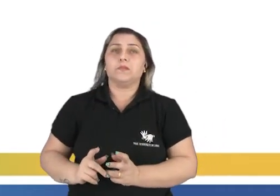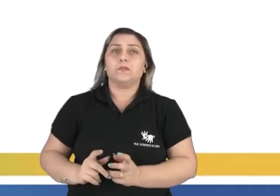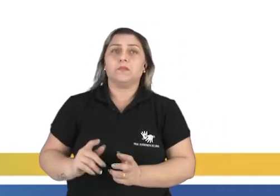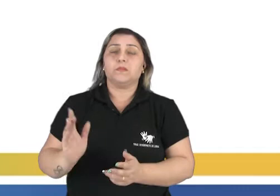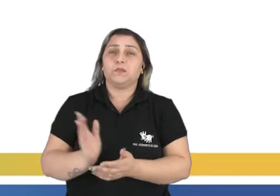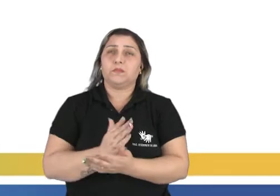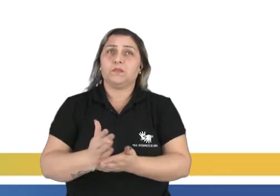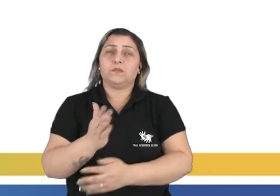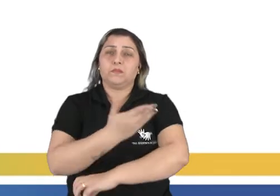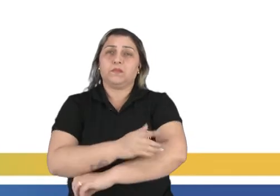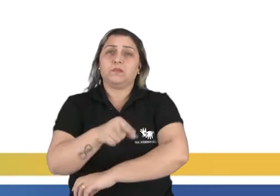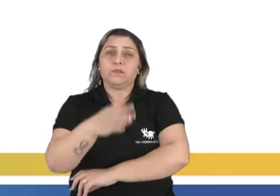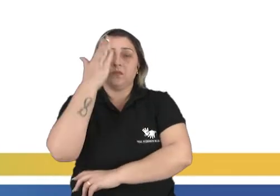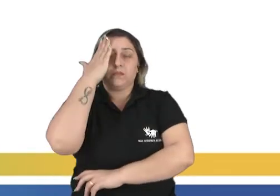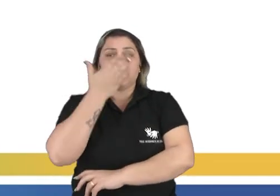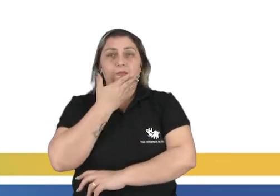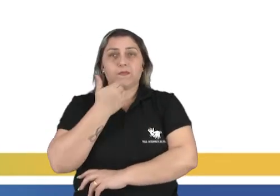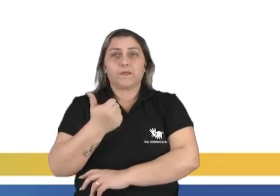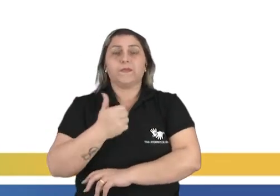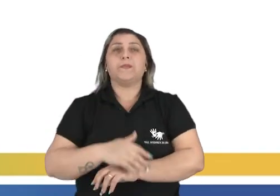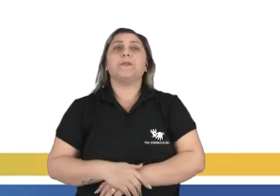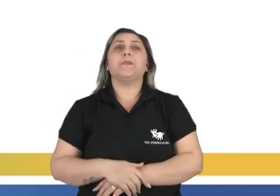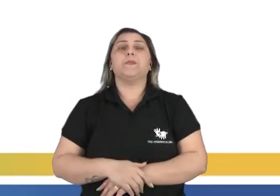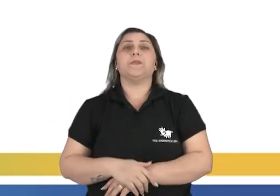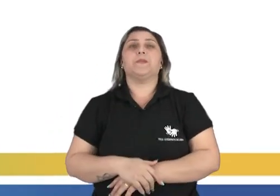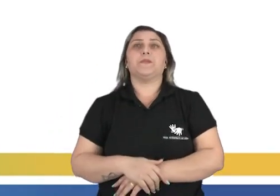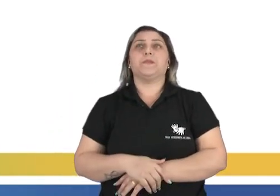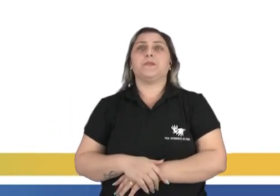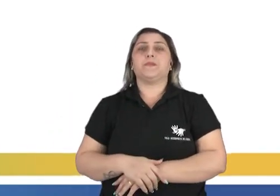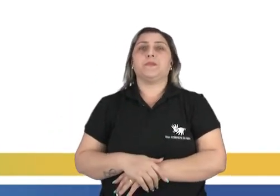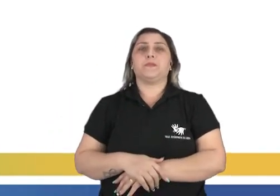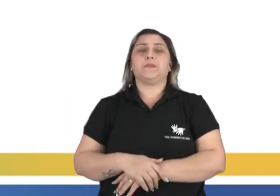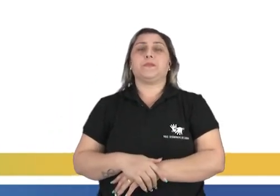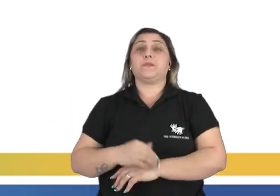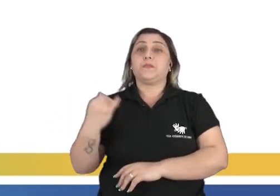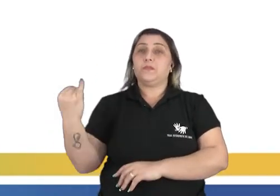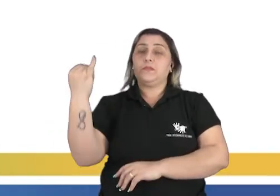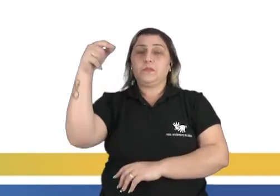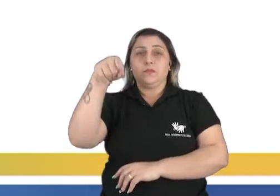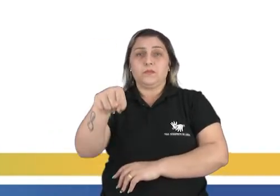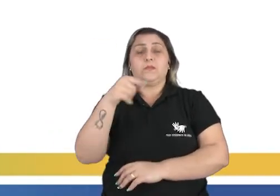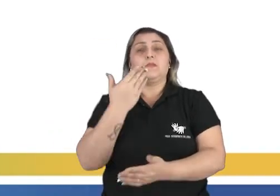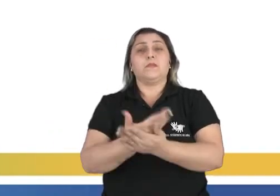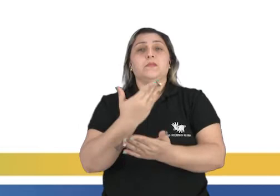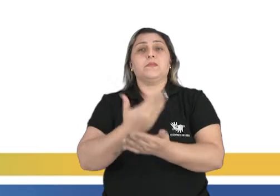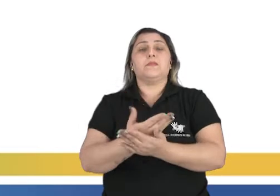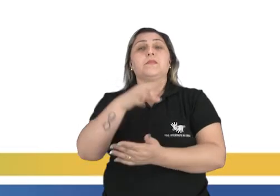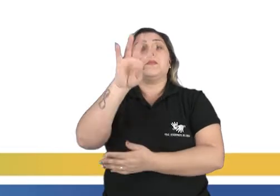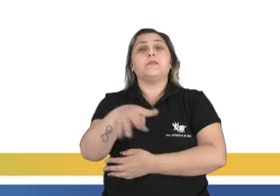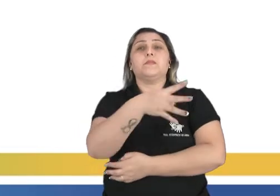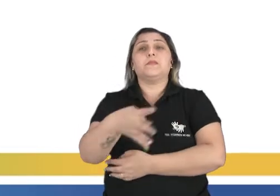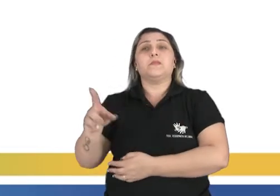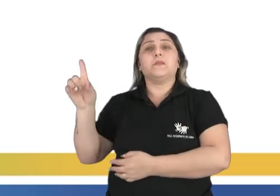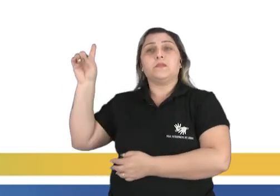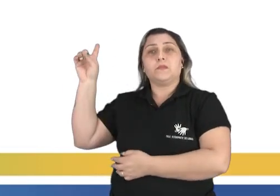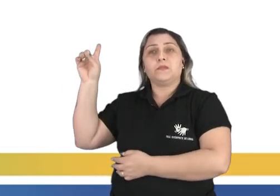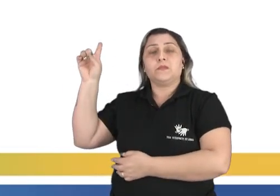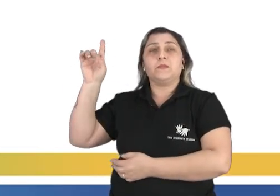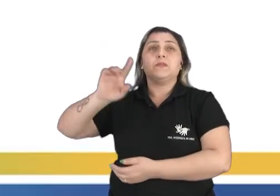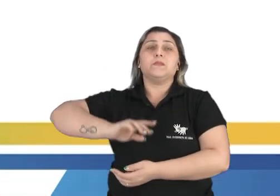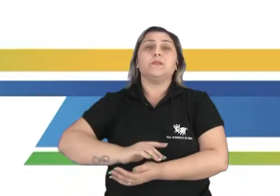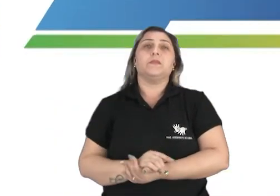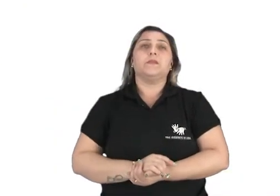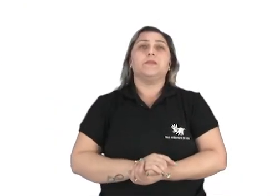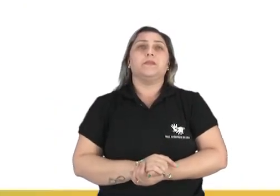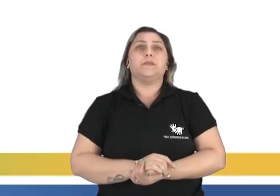fazer algumas práticas para que você entenda isso melhor, tá ok? Então, é muito importante você estudar essa tabela aí, que é o nosso padrão